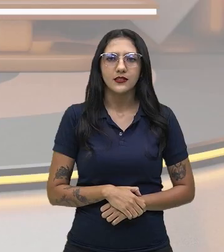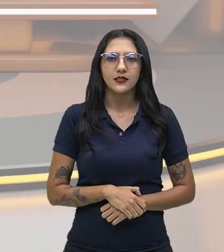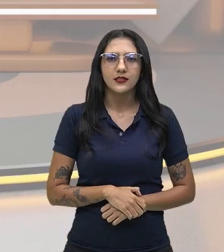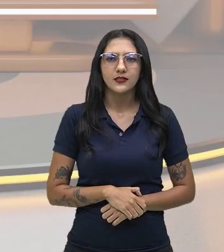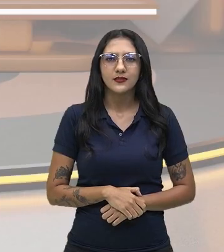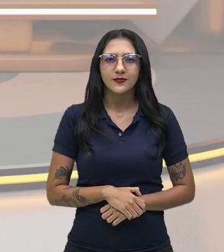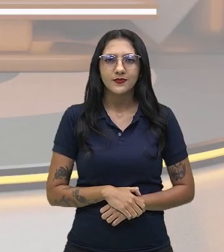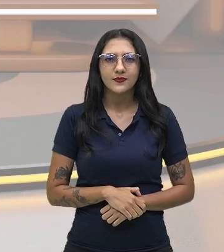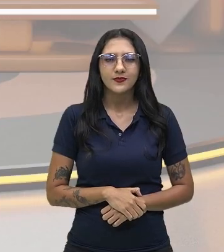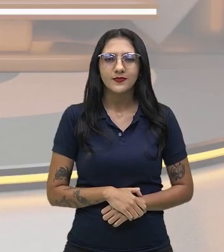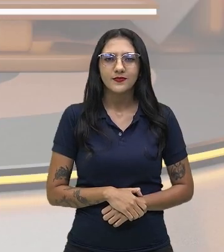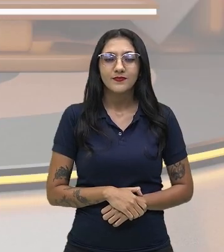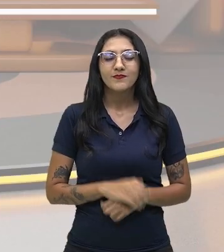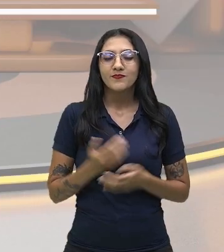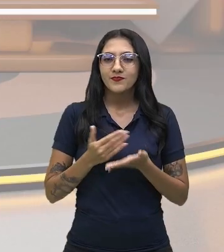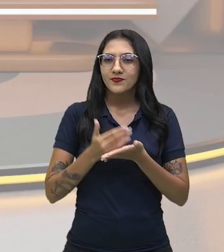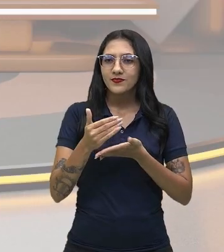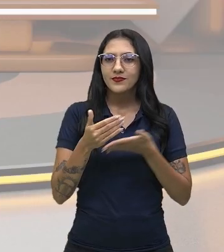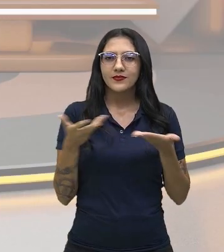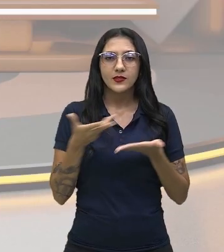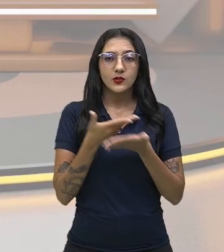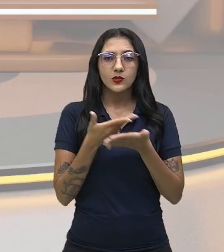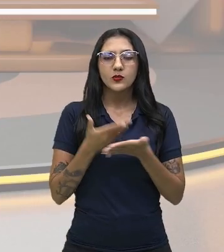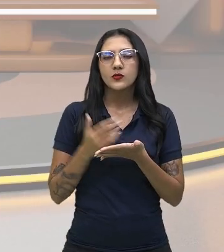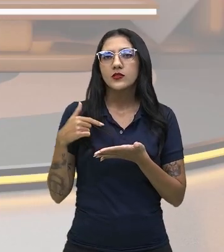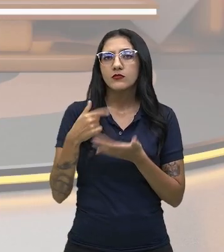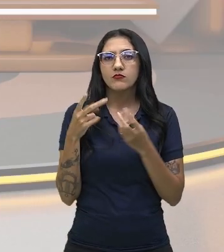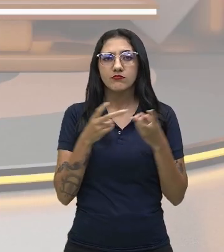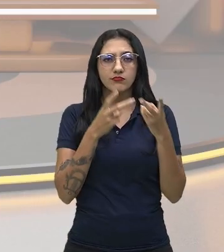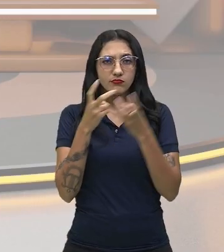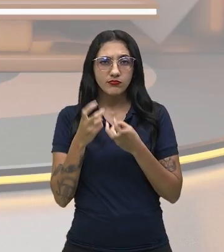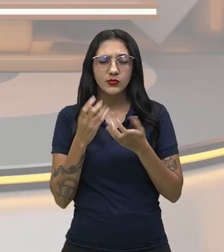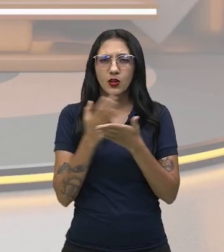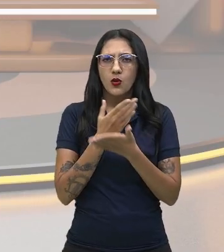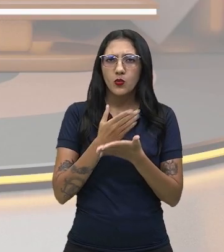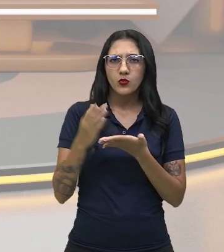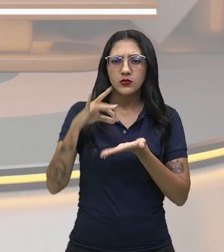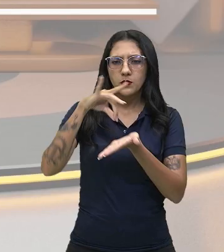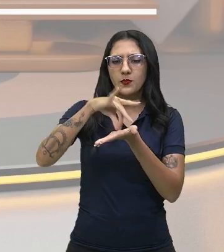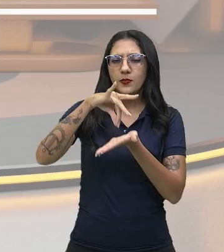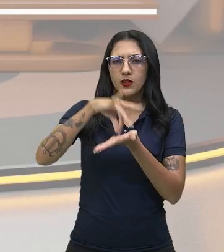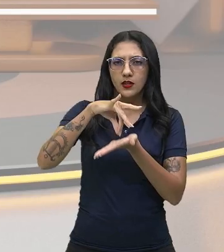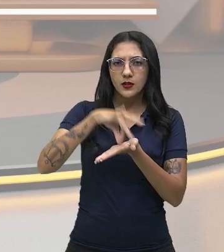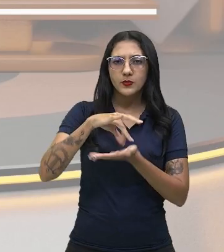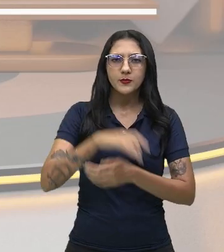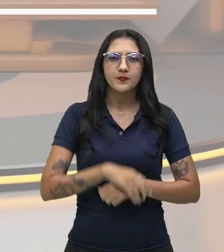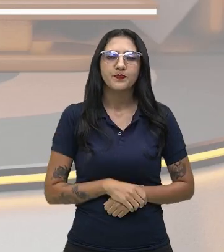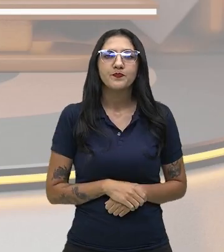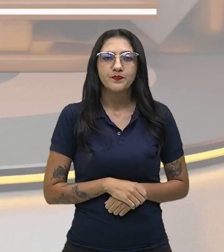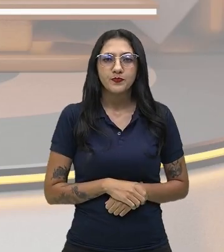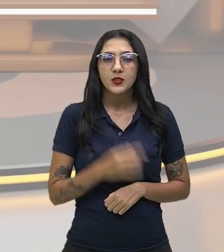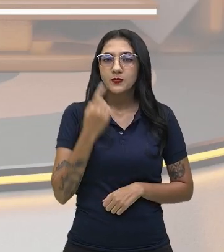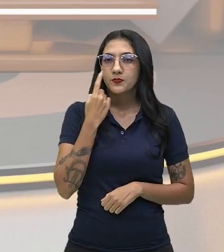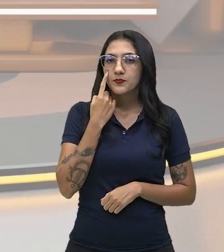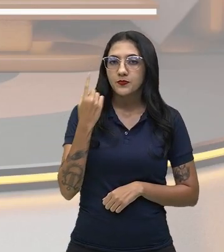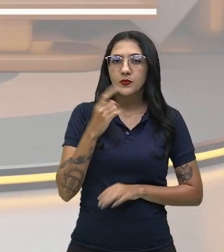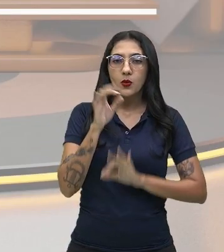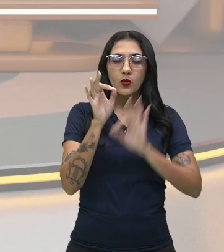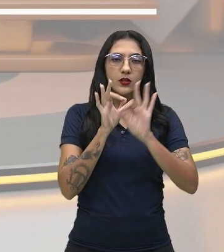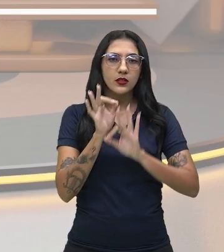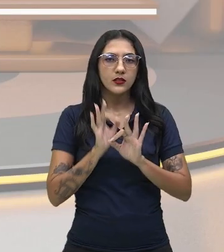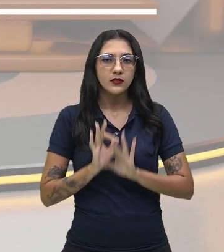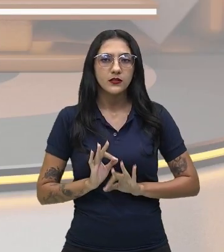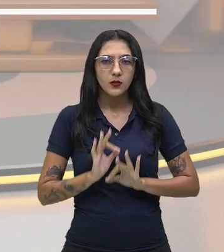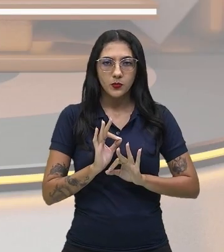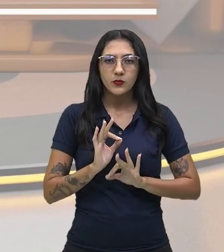Vamos iniciar a nossa aula, né? Nós vamos observar alguns mapas. E aí nós temos a divisão política